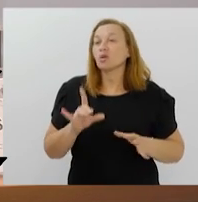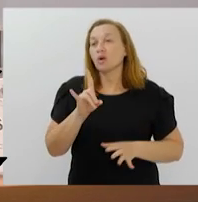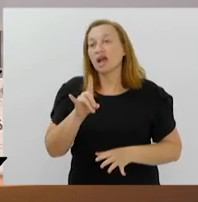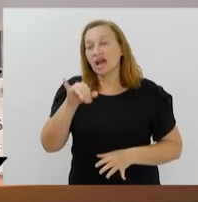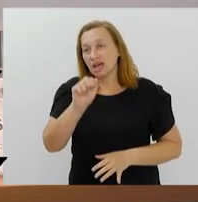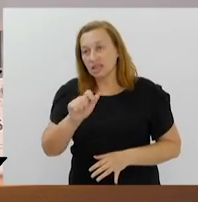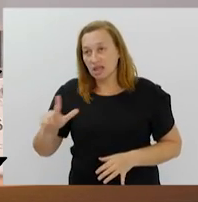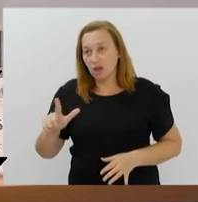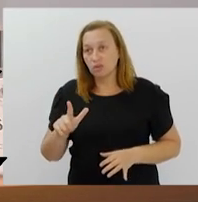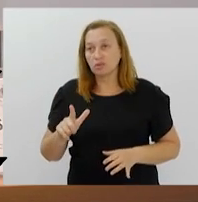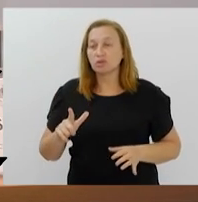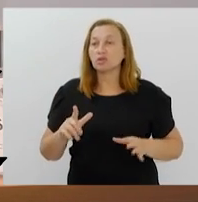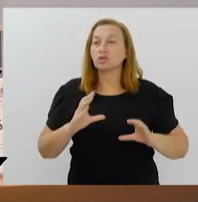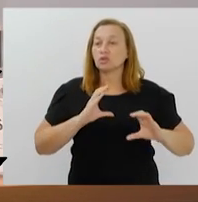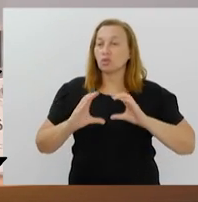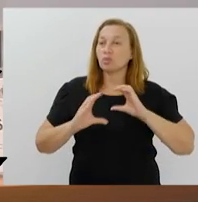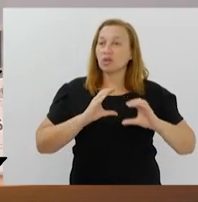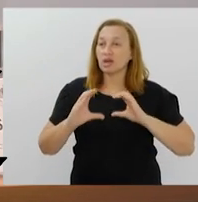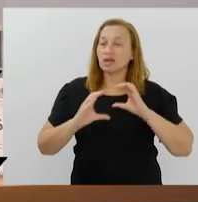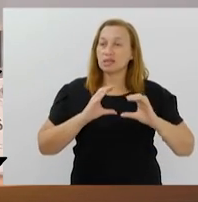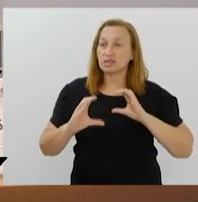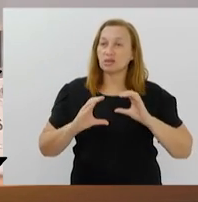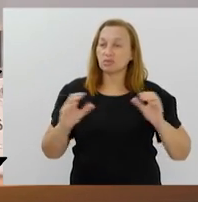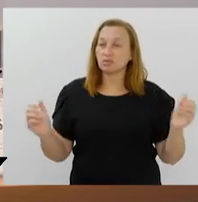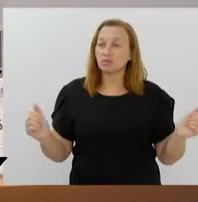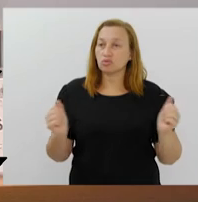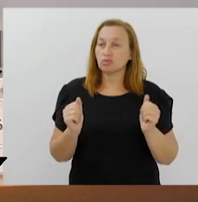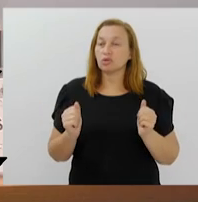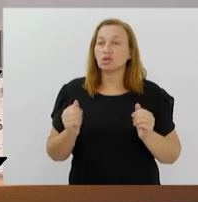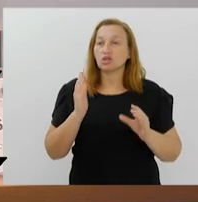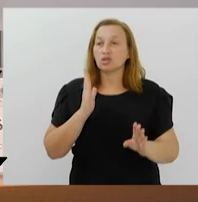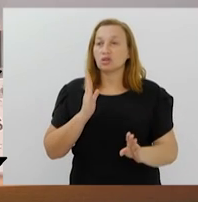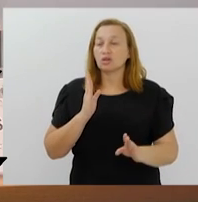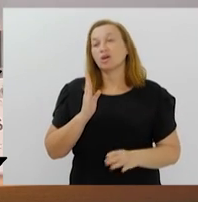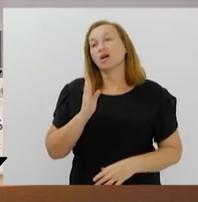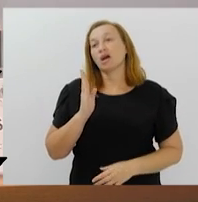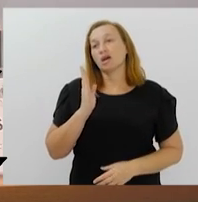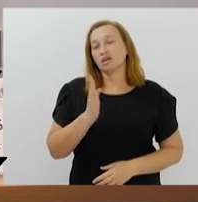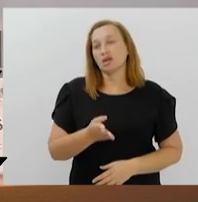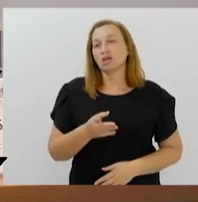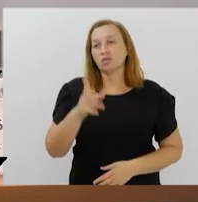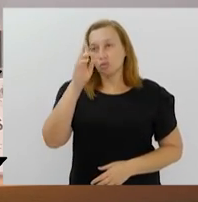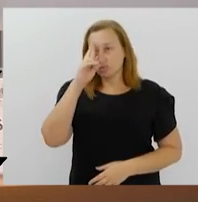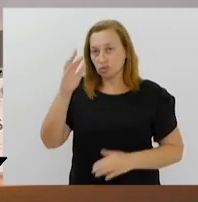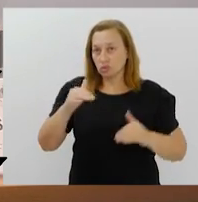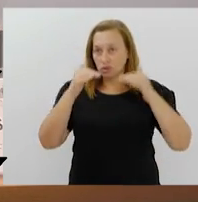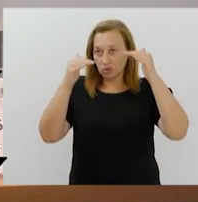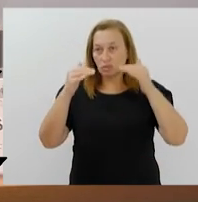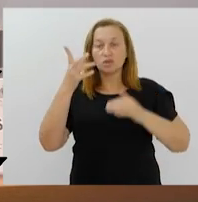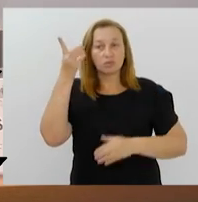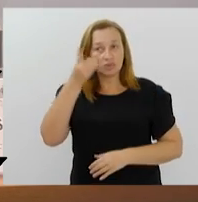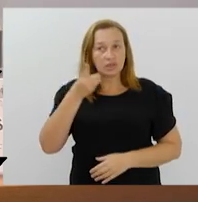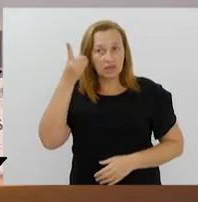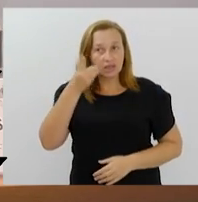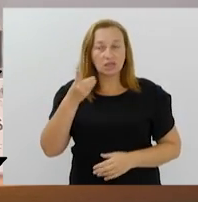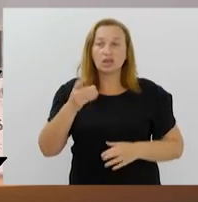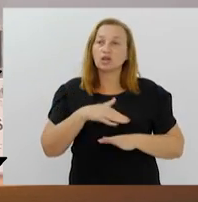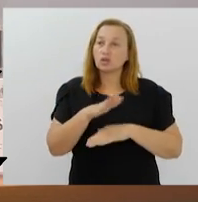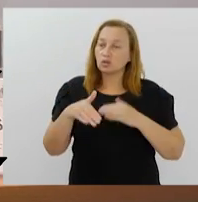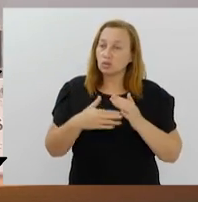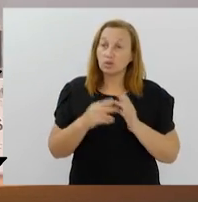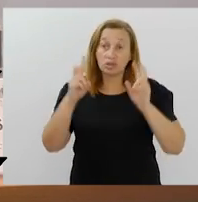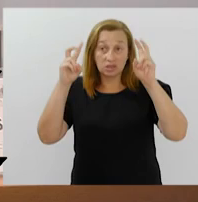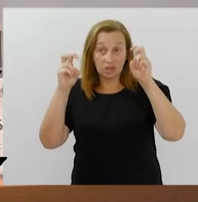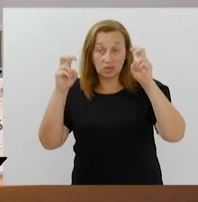comunicação direto com vossa excelência e enfim todos esses casos estão